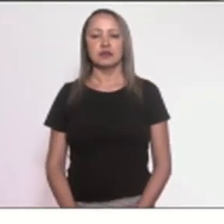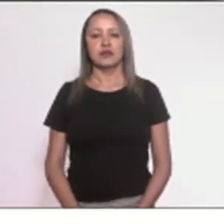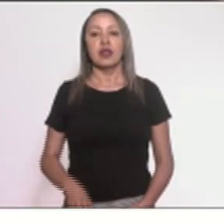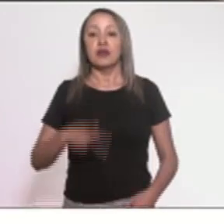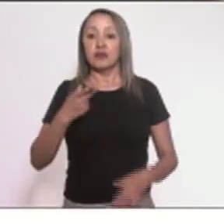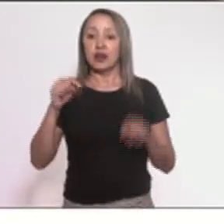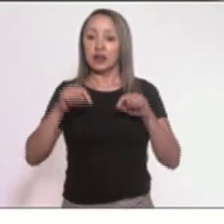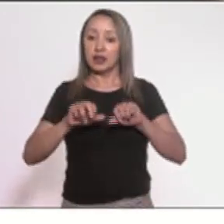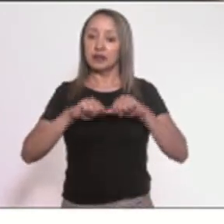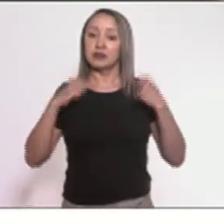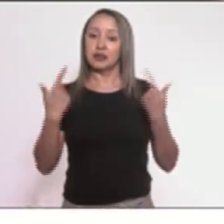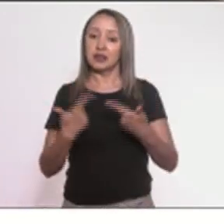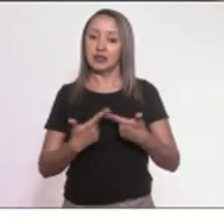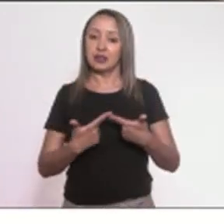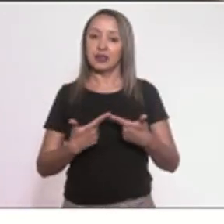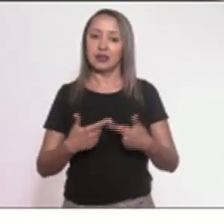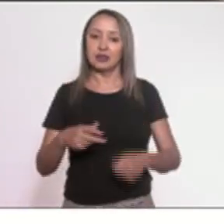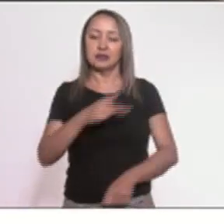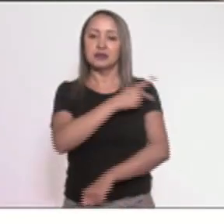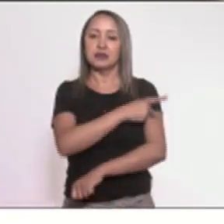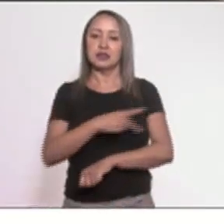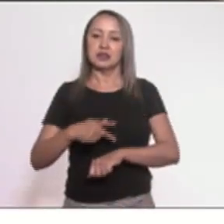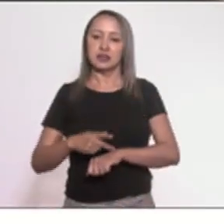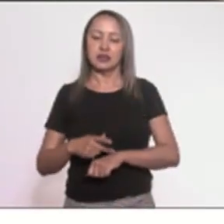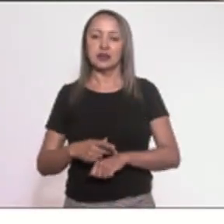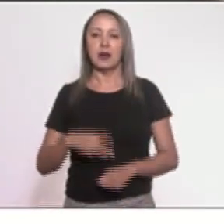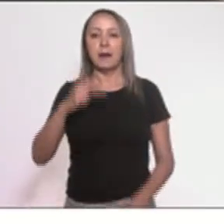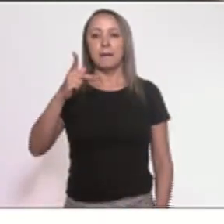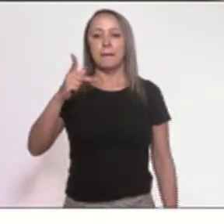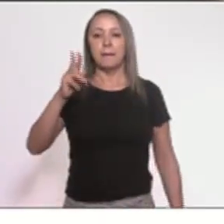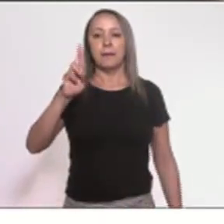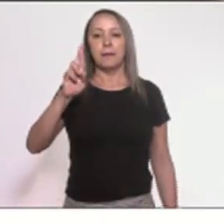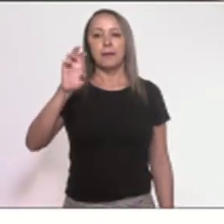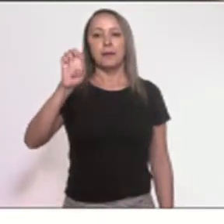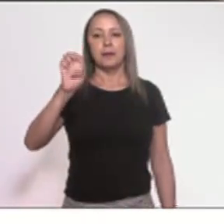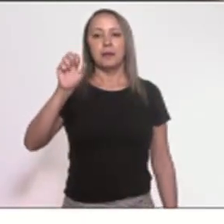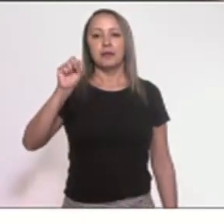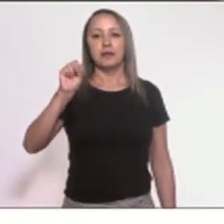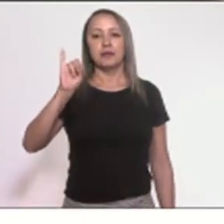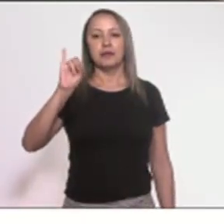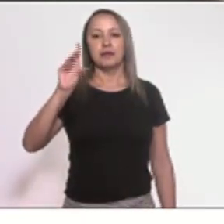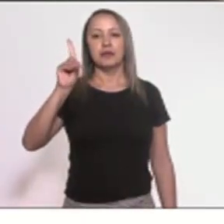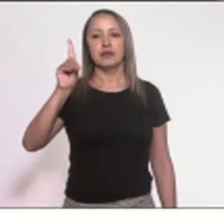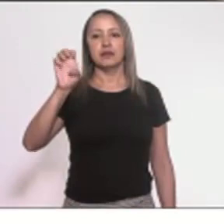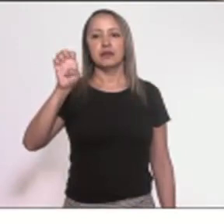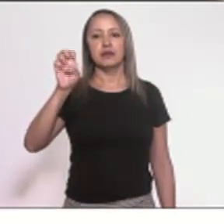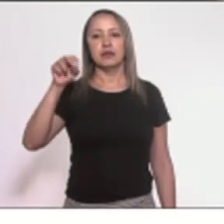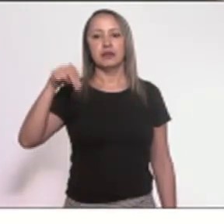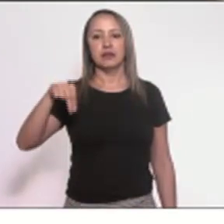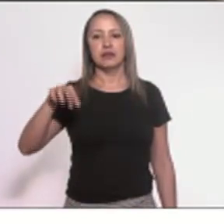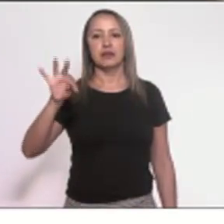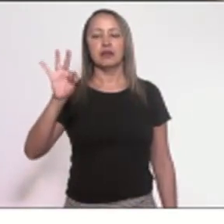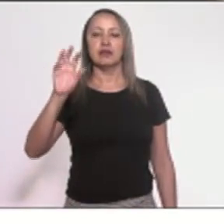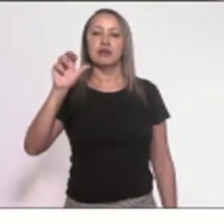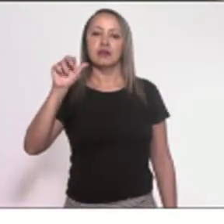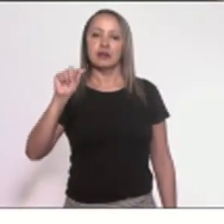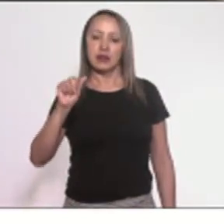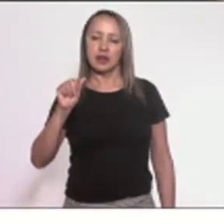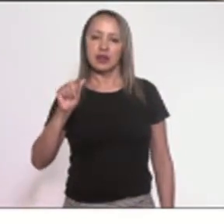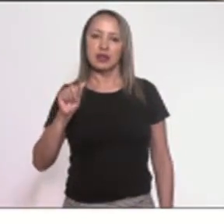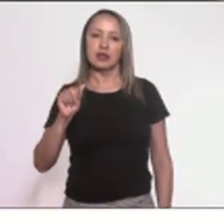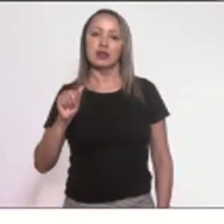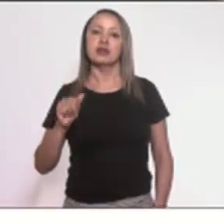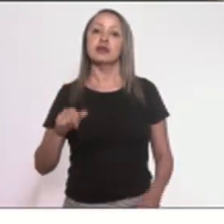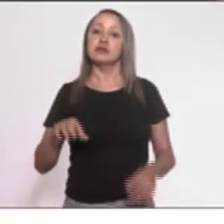é uma casa pedagógica. Presidenta está no nosso dicionário, então muitas vezes as pessoas vêm aqui